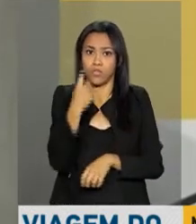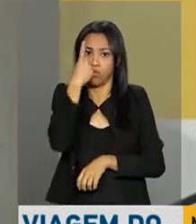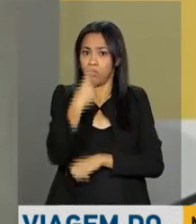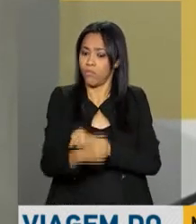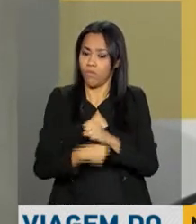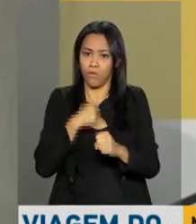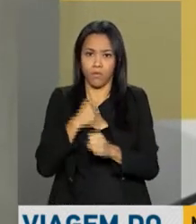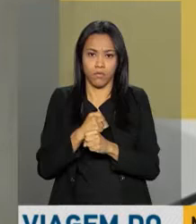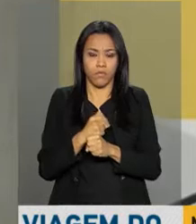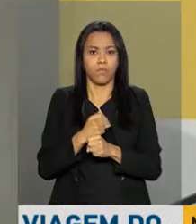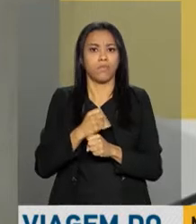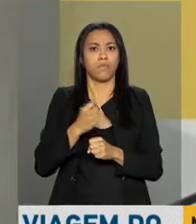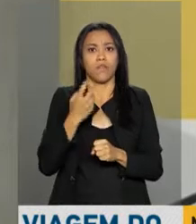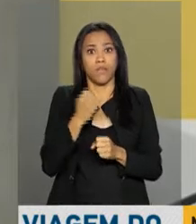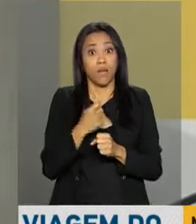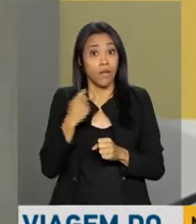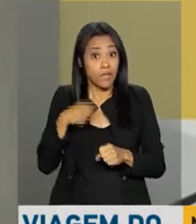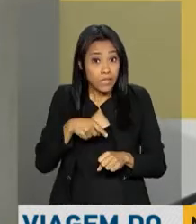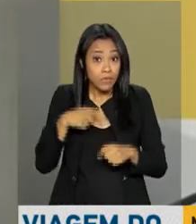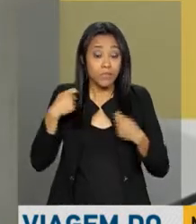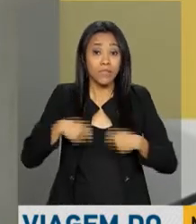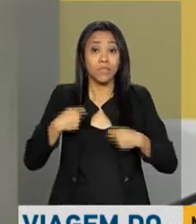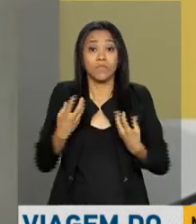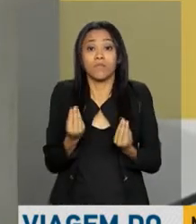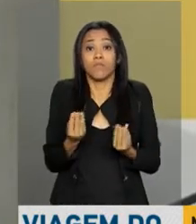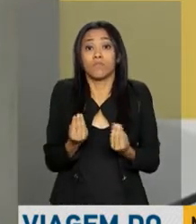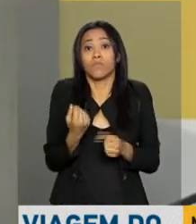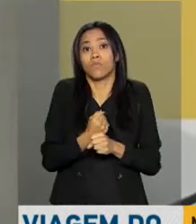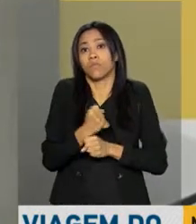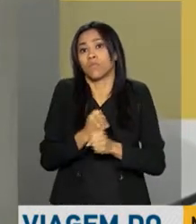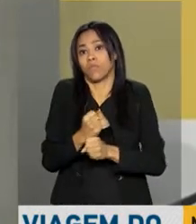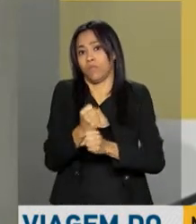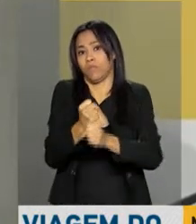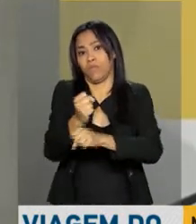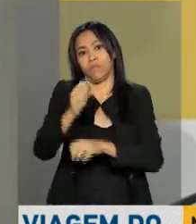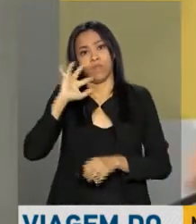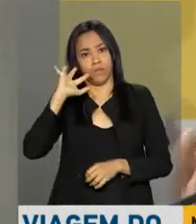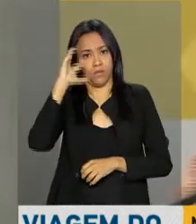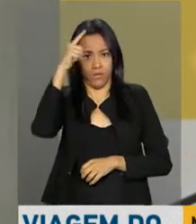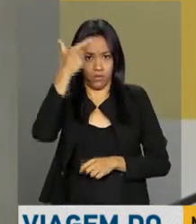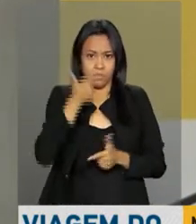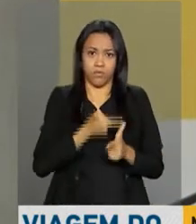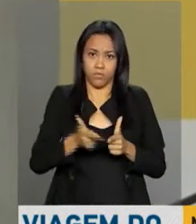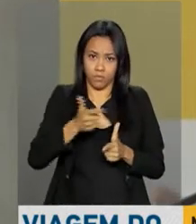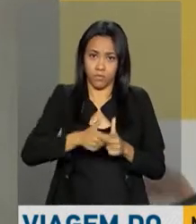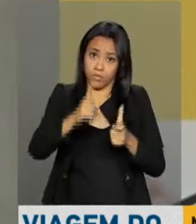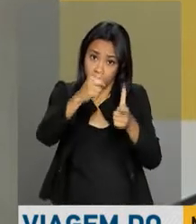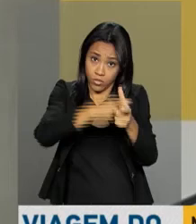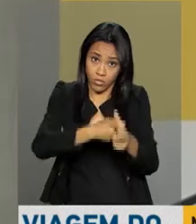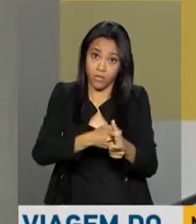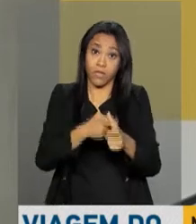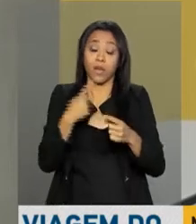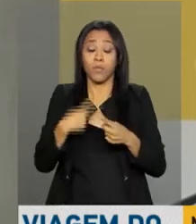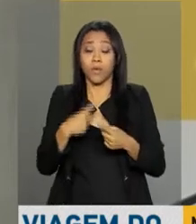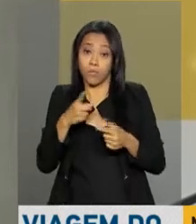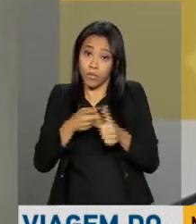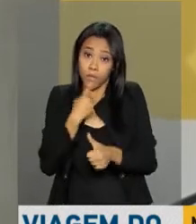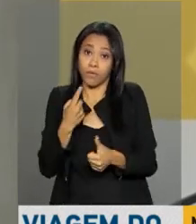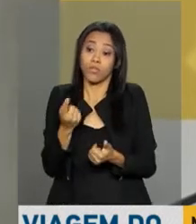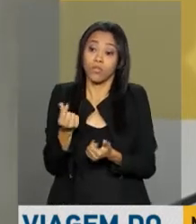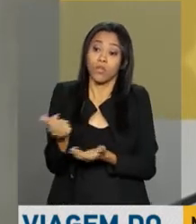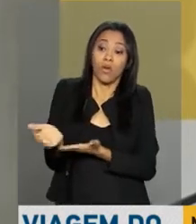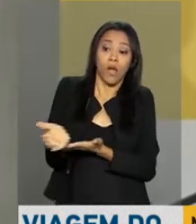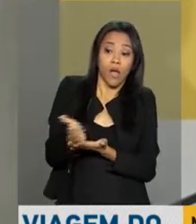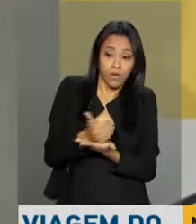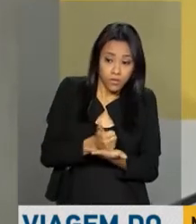muitos anos para digamos assim fazer coincidir o que se arrecada com aquilo que se gasta e